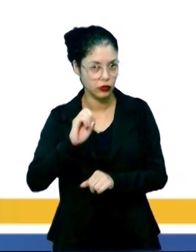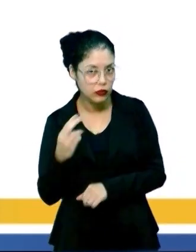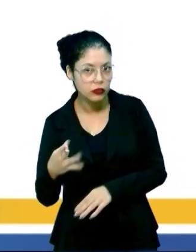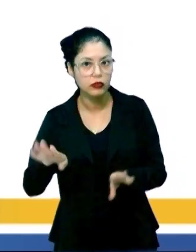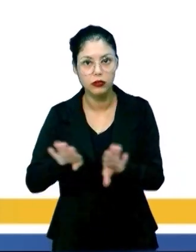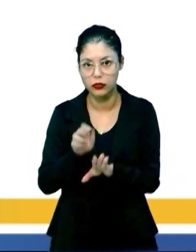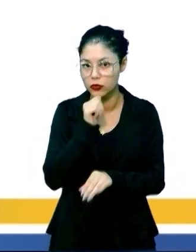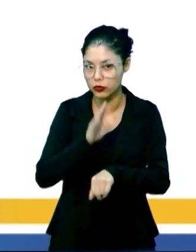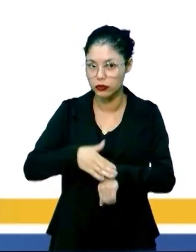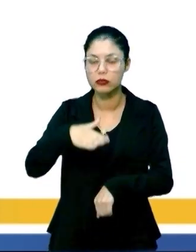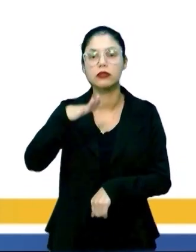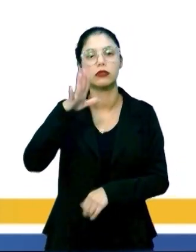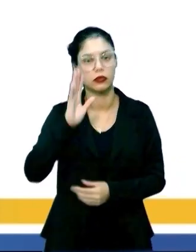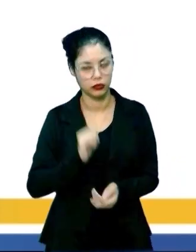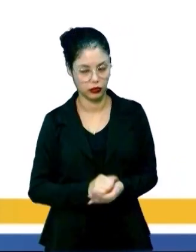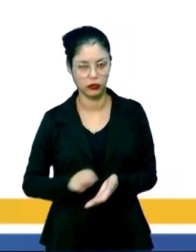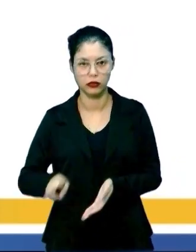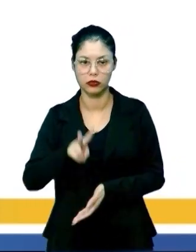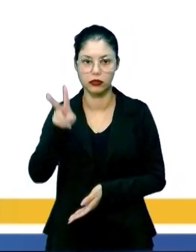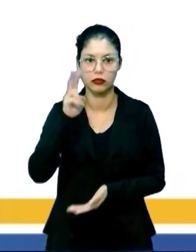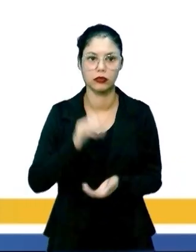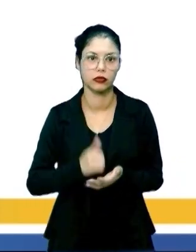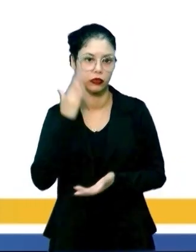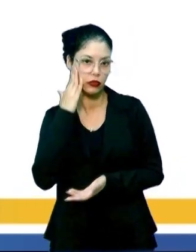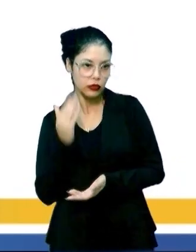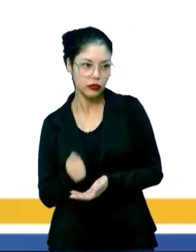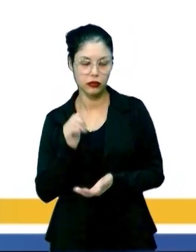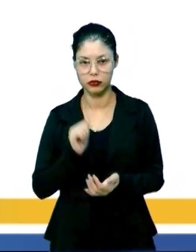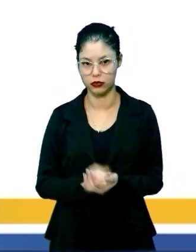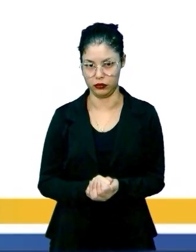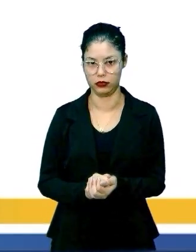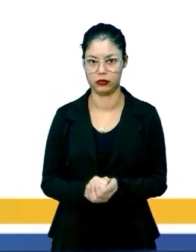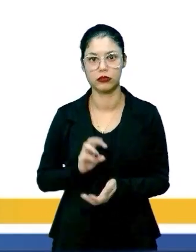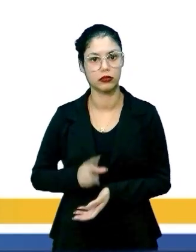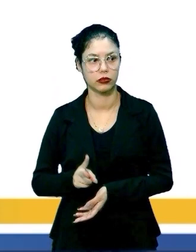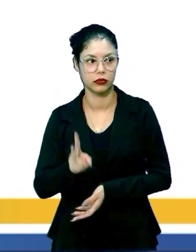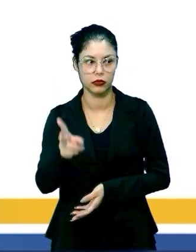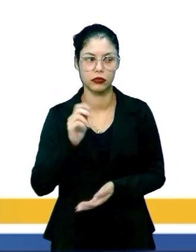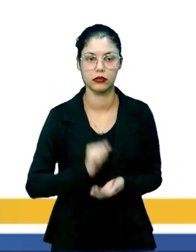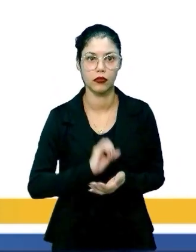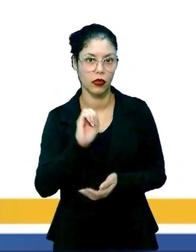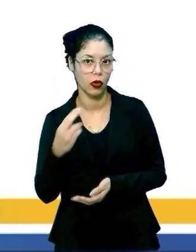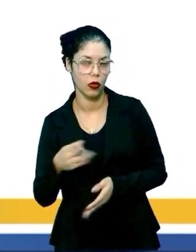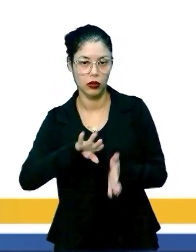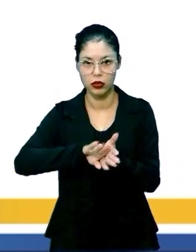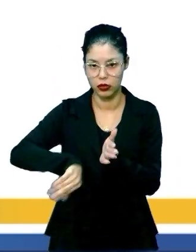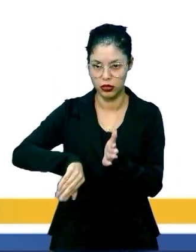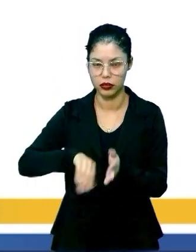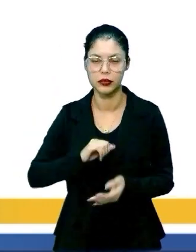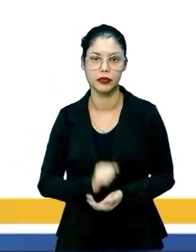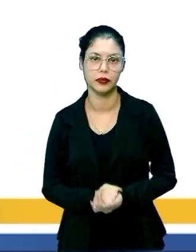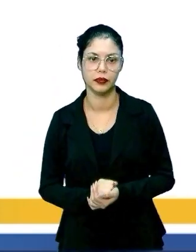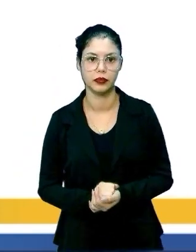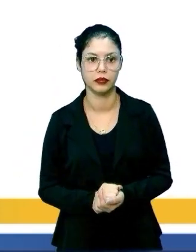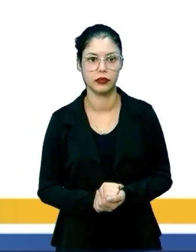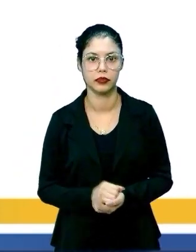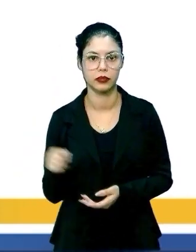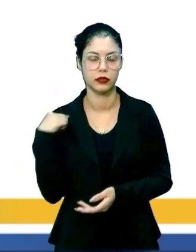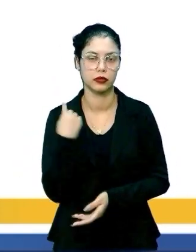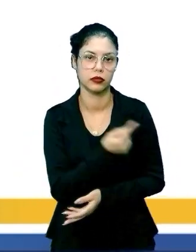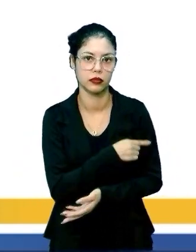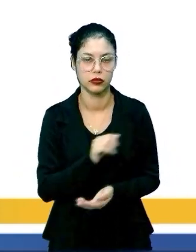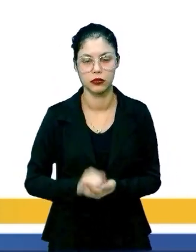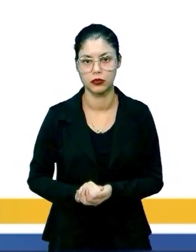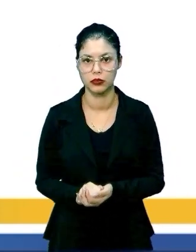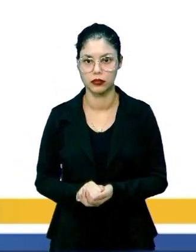do valor, e isso é importante para sabermos se mantemos esse investimento ou tiramos ele do